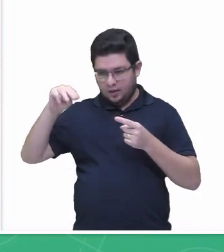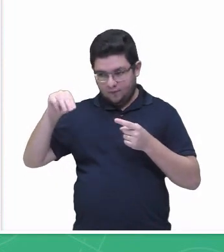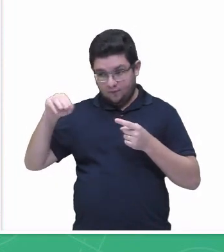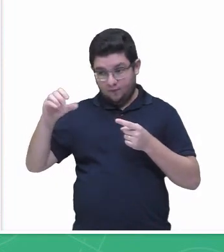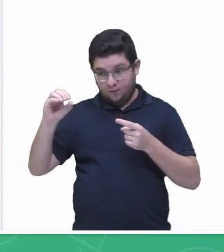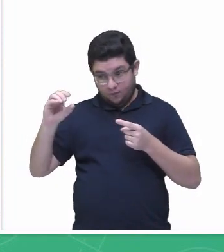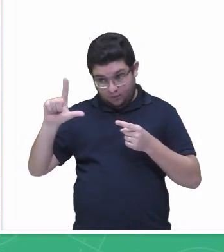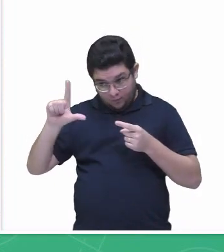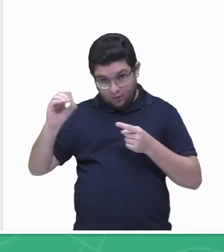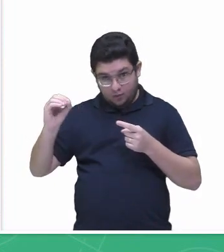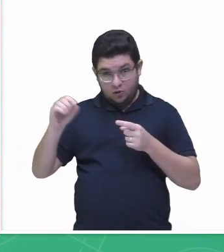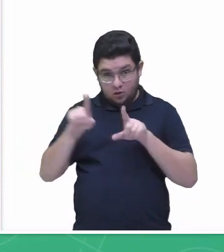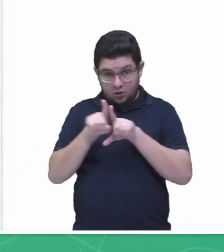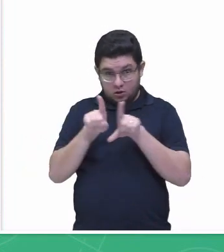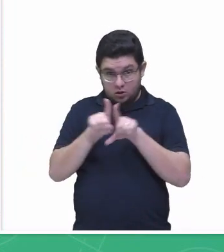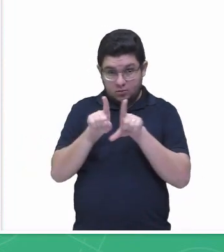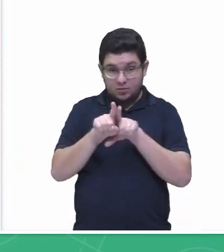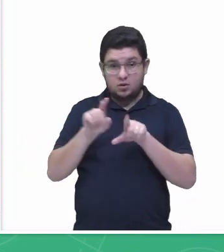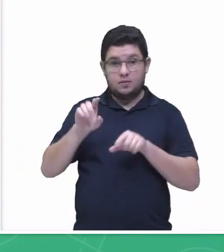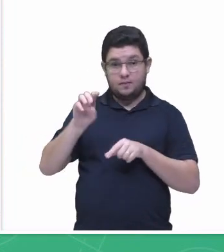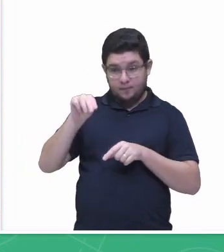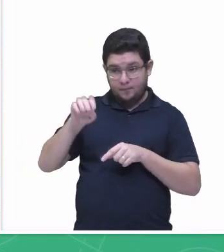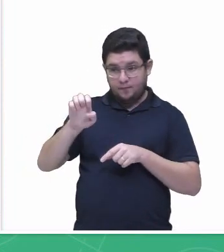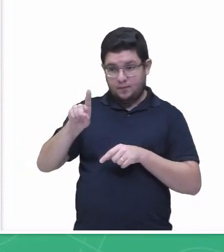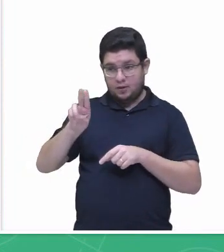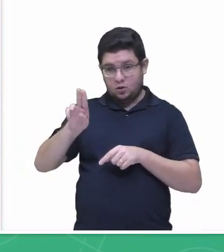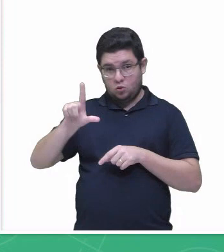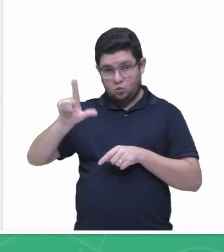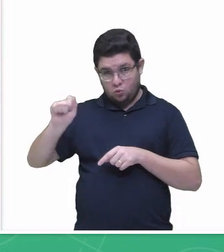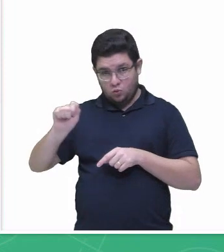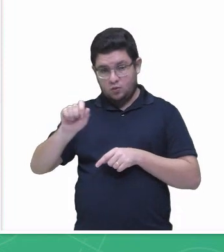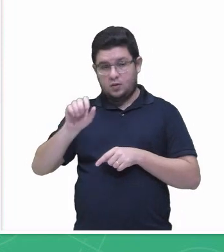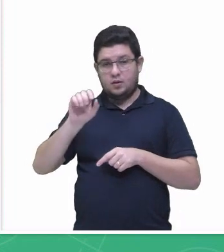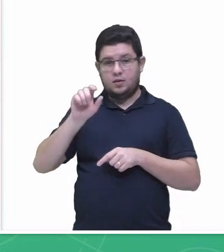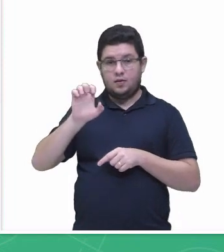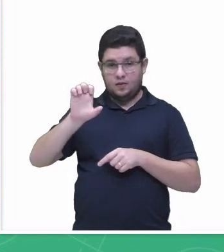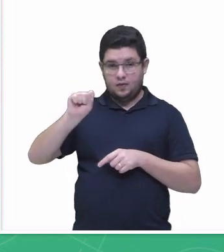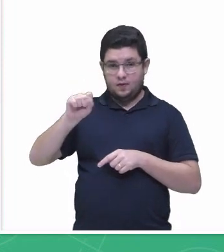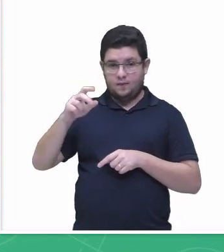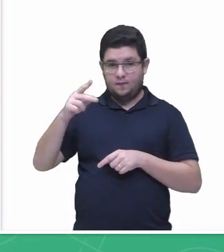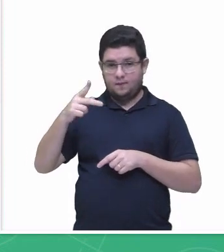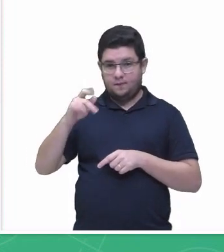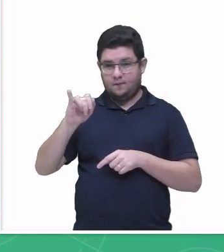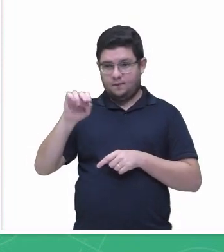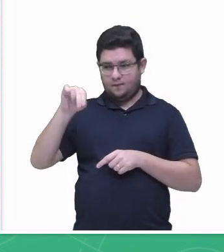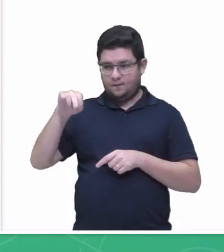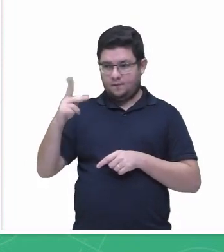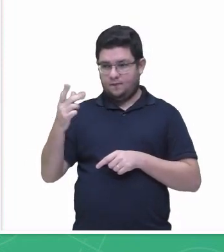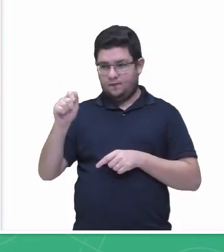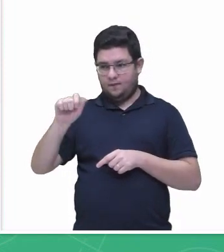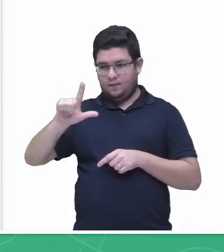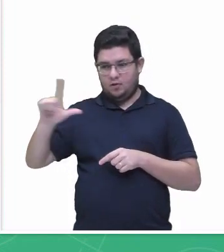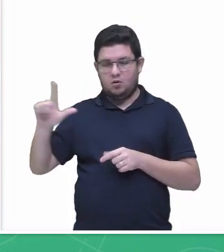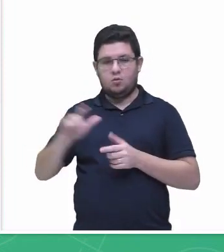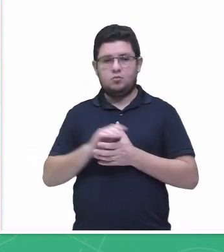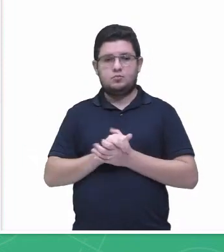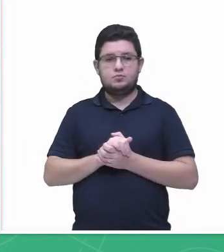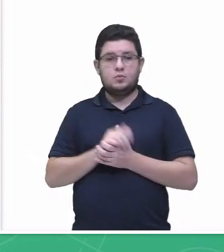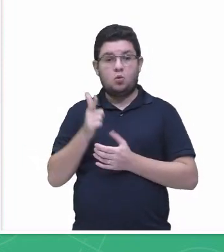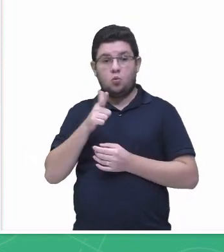a Silvia, que marcou pra gente né? Para ela, o sistema nervoso central é composto pela medula espinhal e